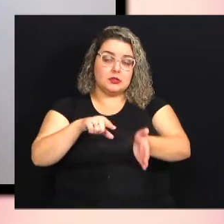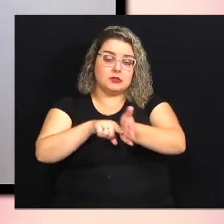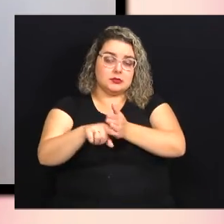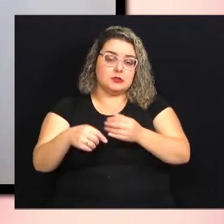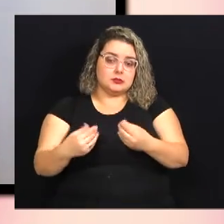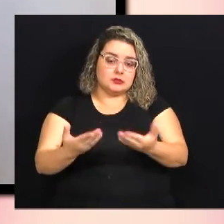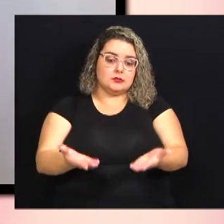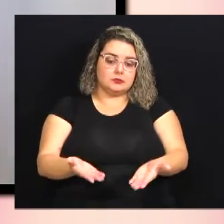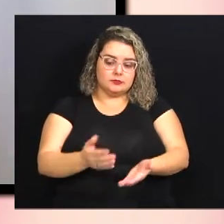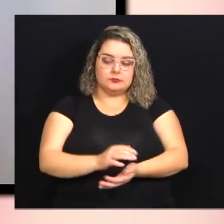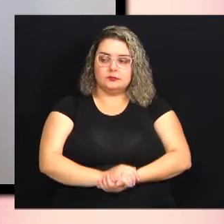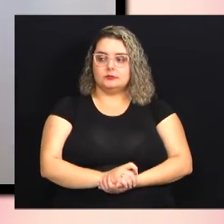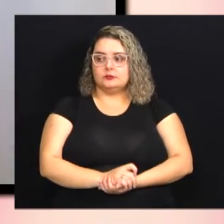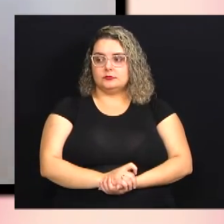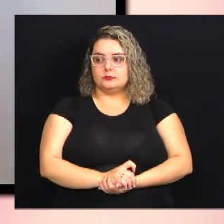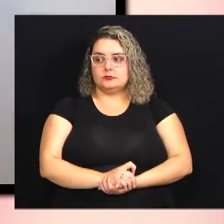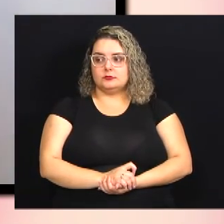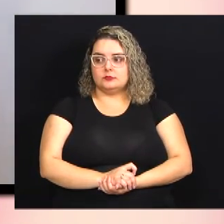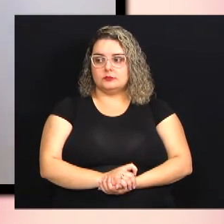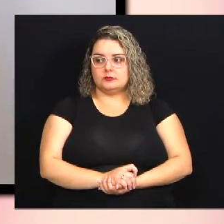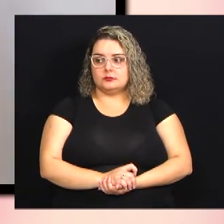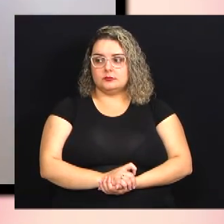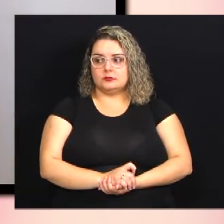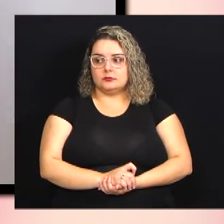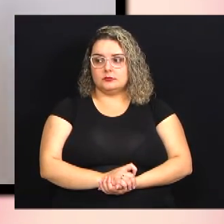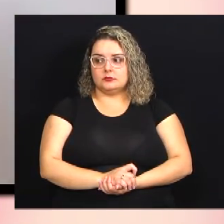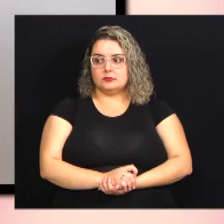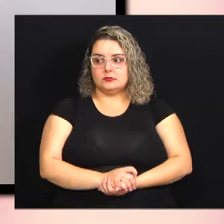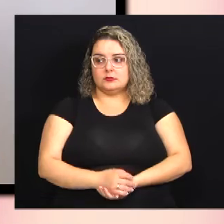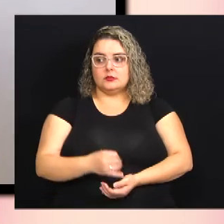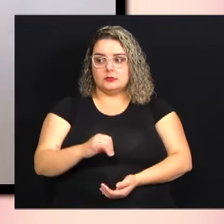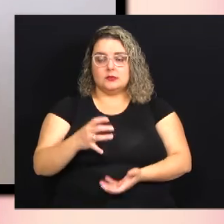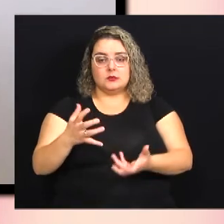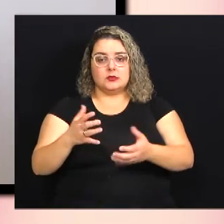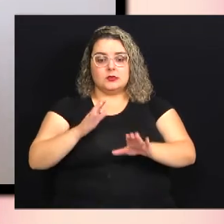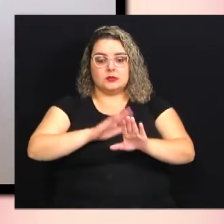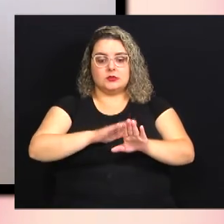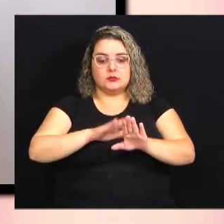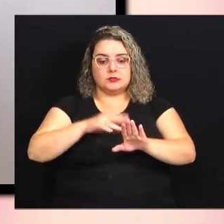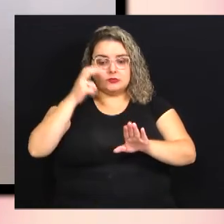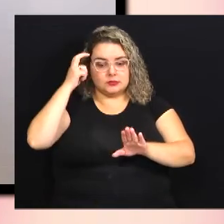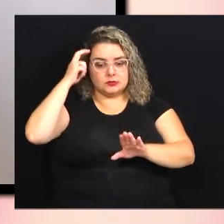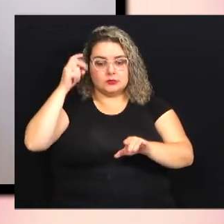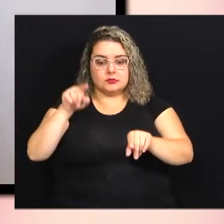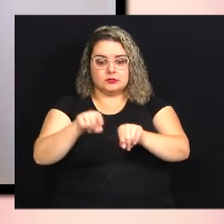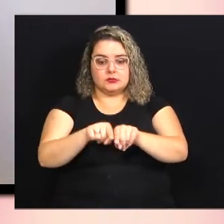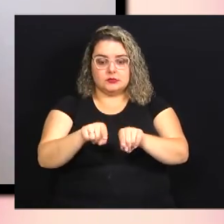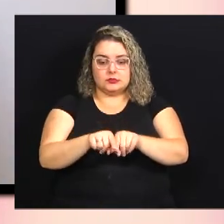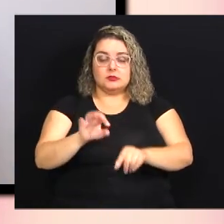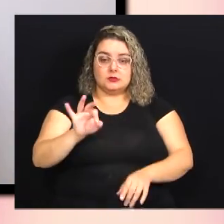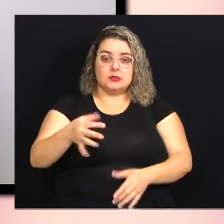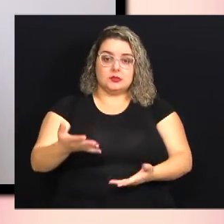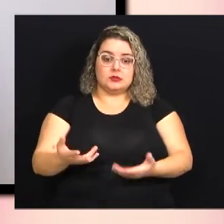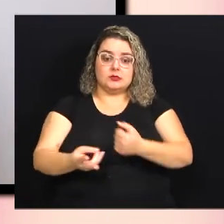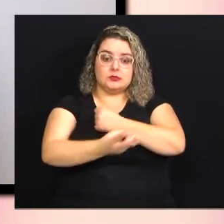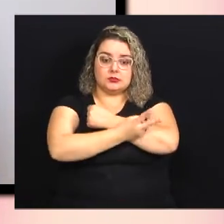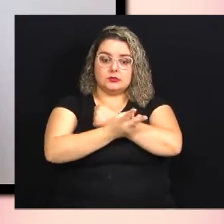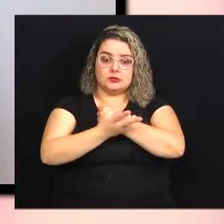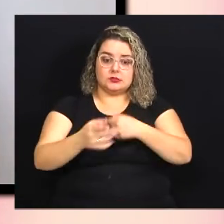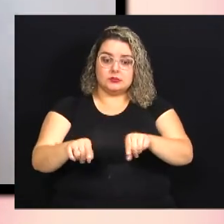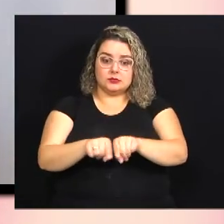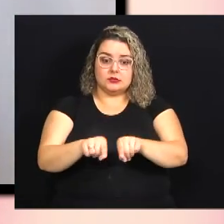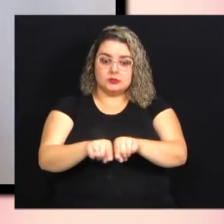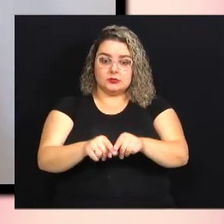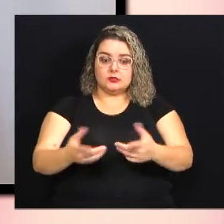questão que se coloca que o fato de você se manter ativo intelectualmente também, de certa forma, te